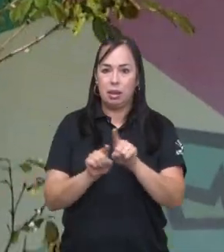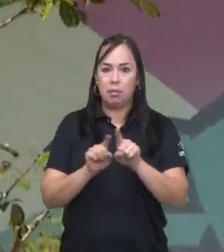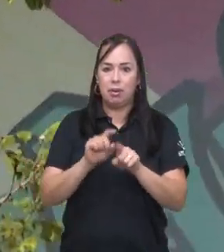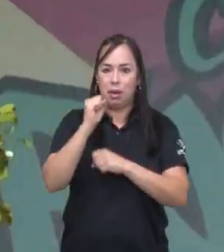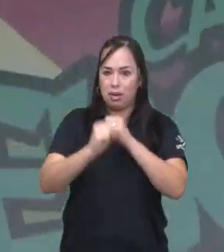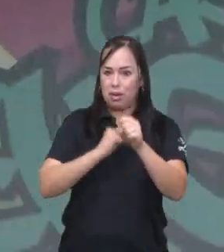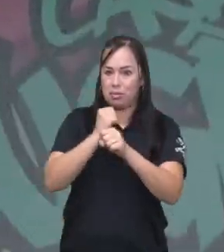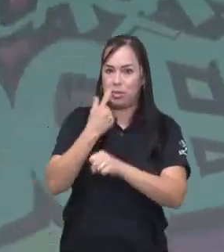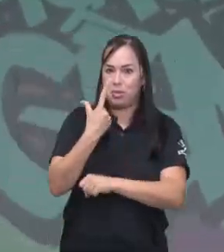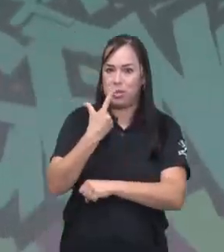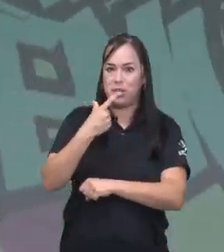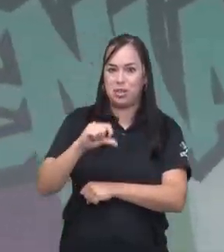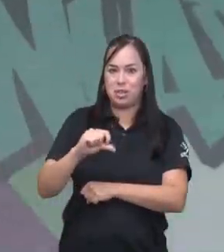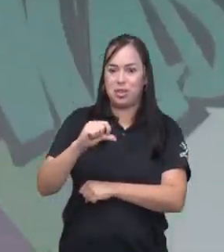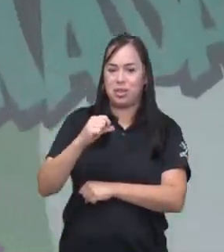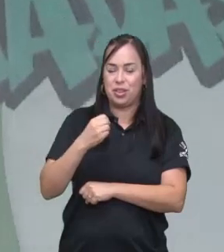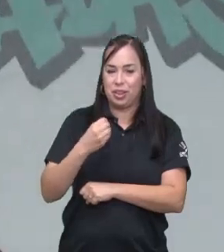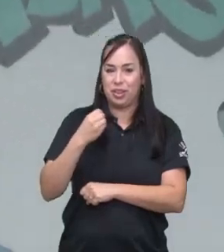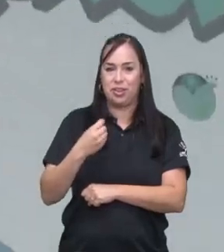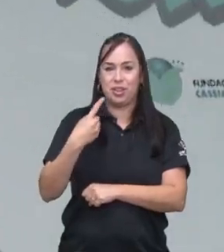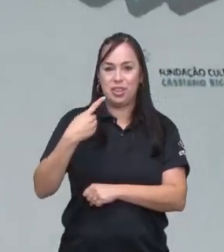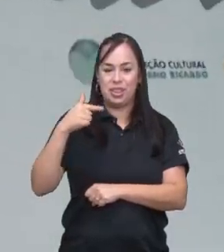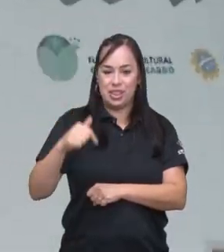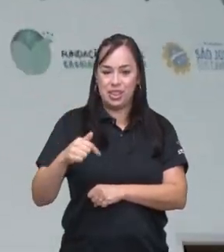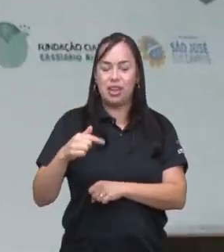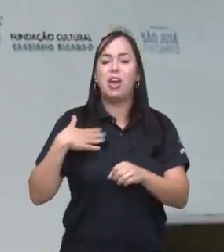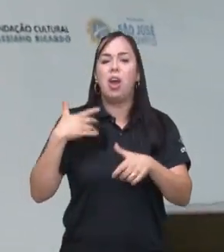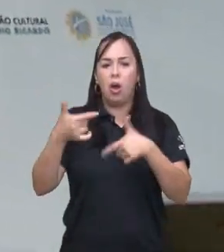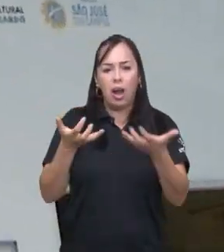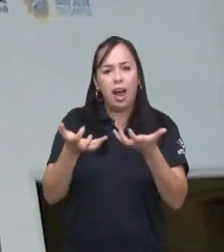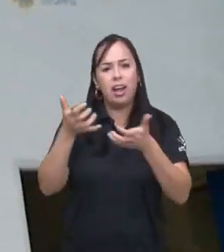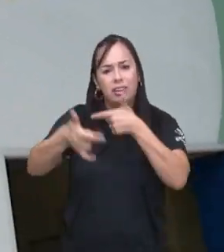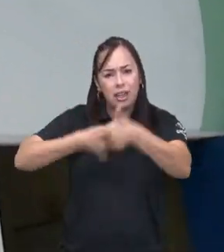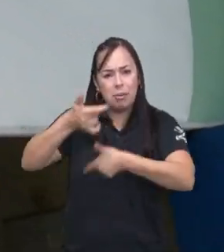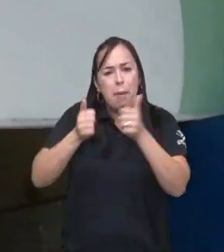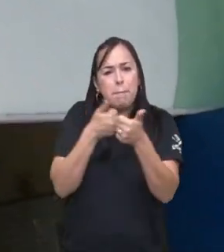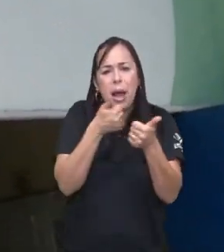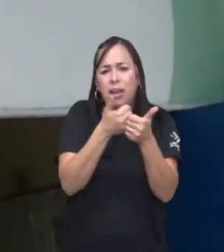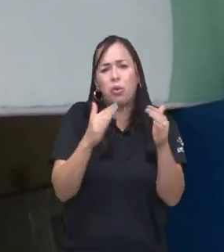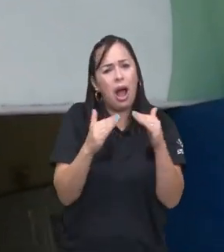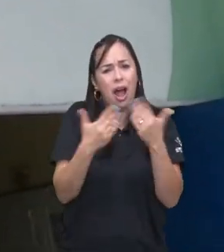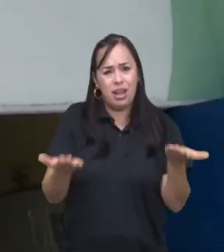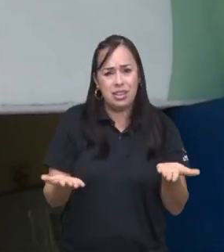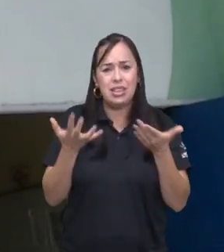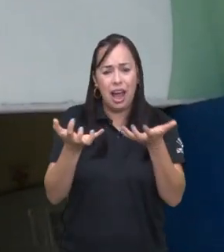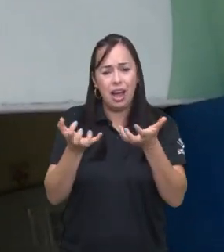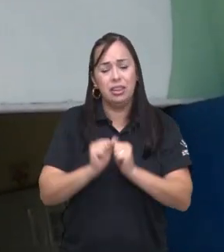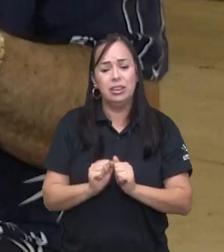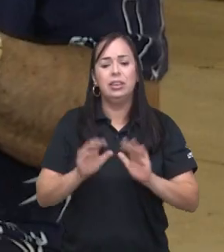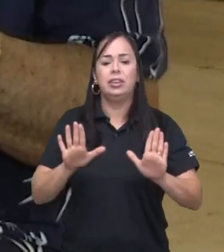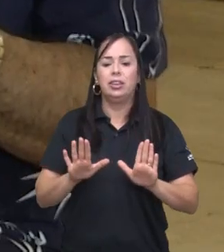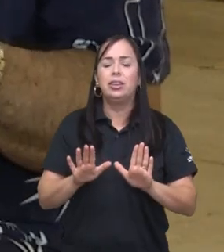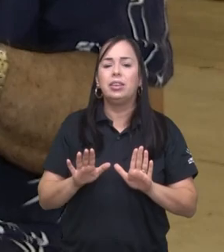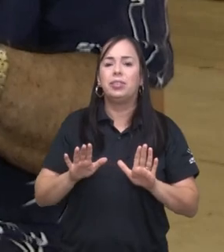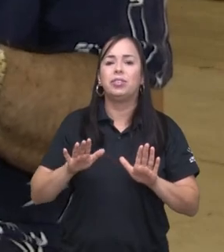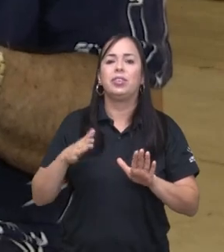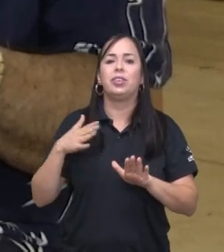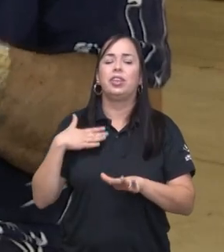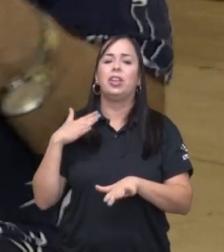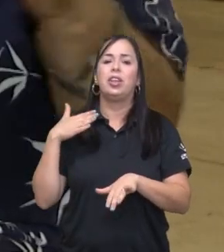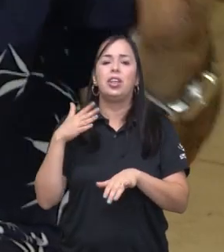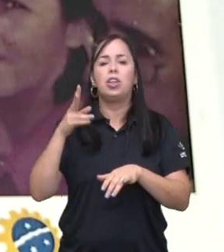porque era um sonho dizer: eu quero terminar meu tempo perto da minha casa e no bairro que eu trabalho. A gente fez